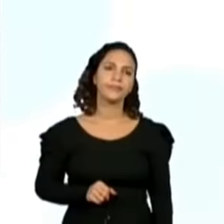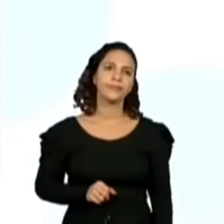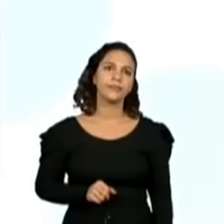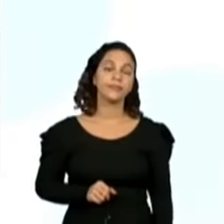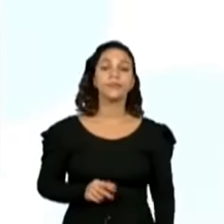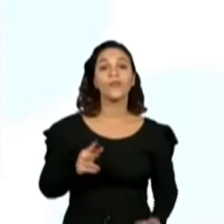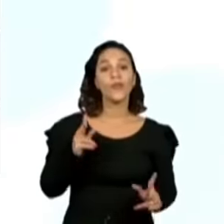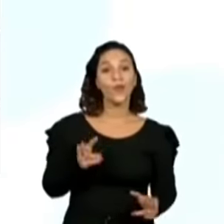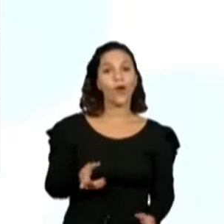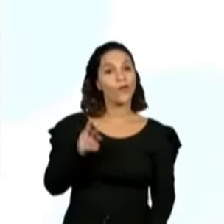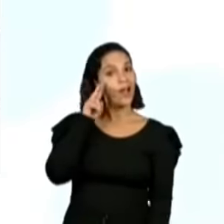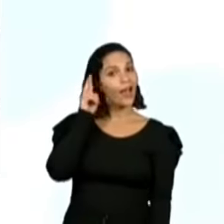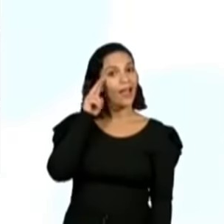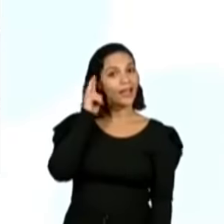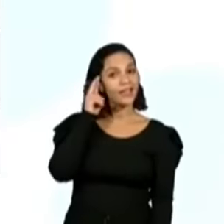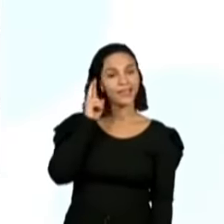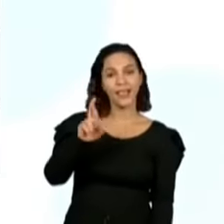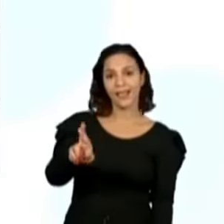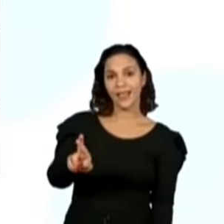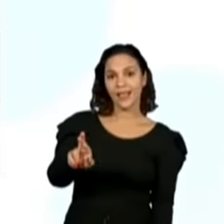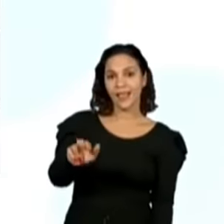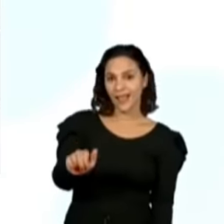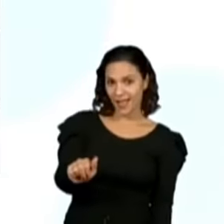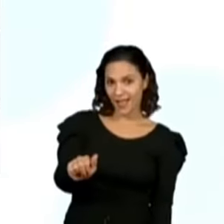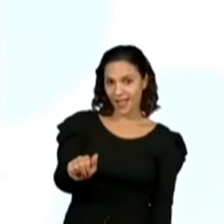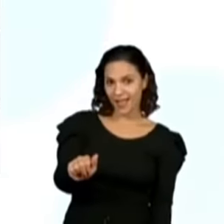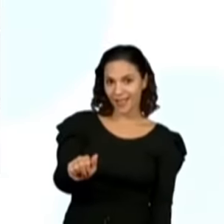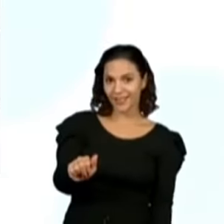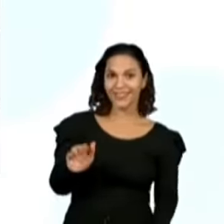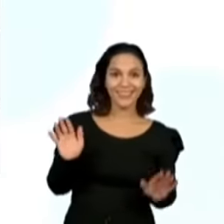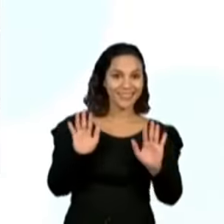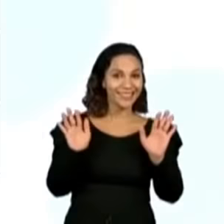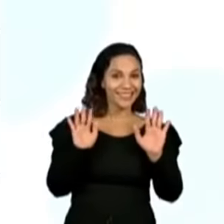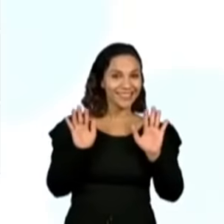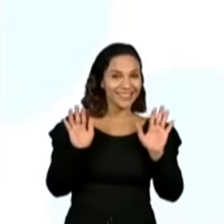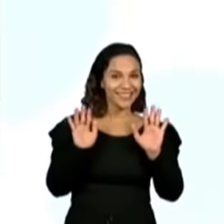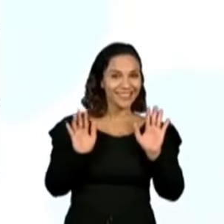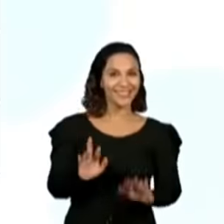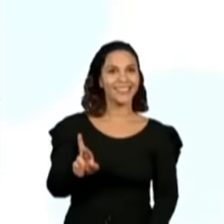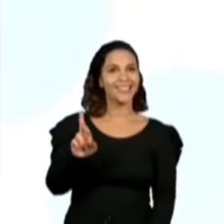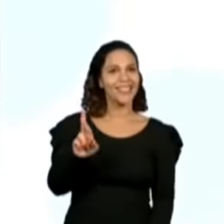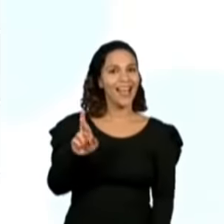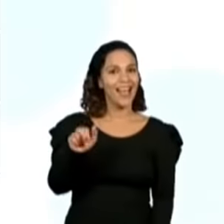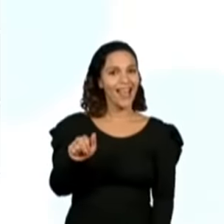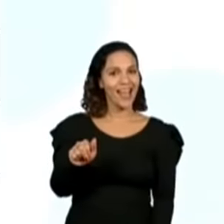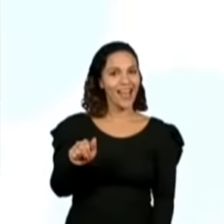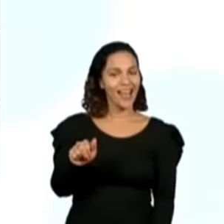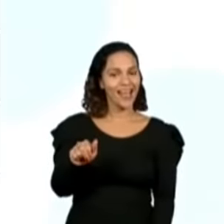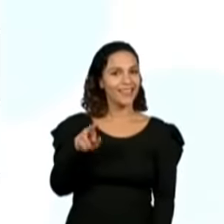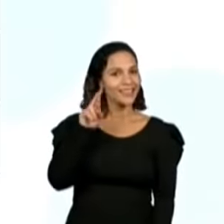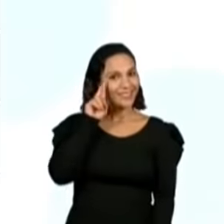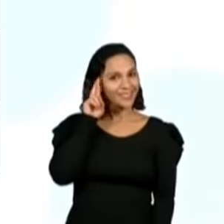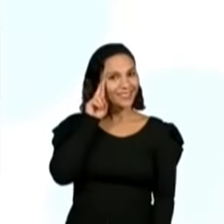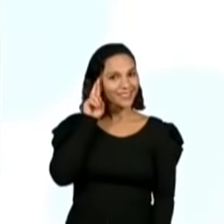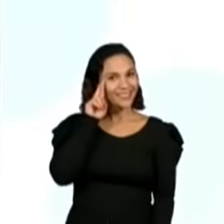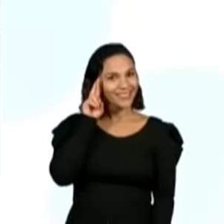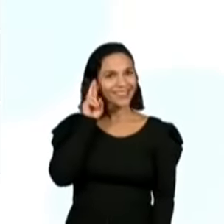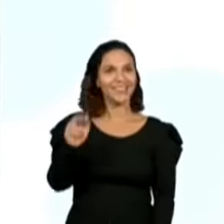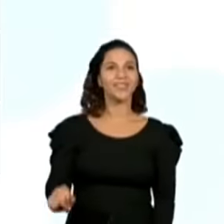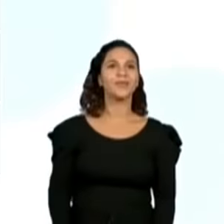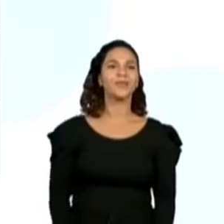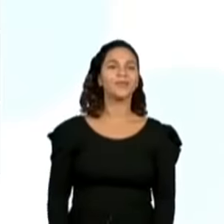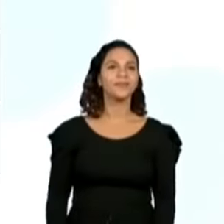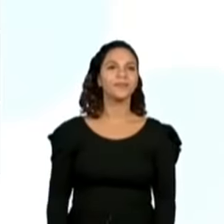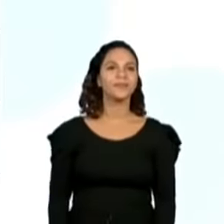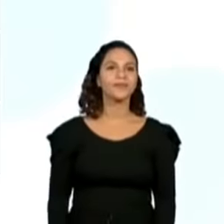Assim como Raíssa. Isso. Olha a Raíssa ali conosco. A Raíssa, nossa intérprete.